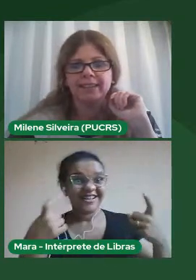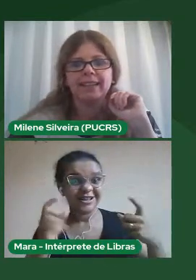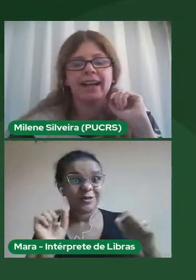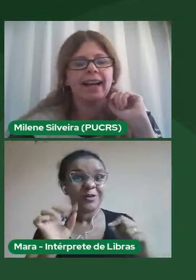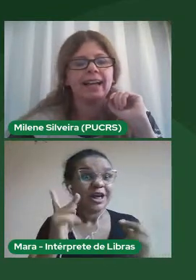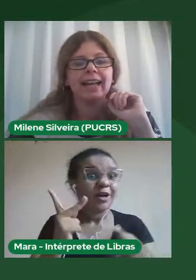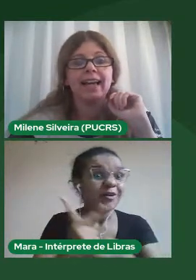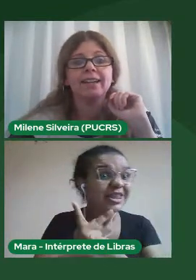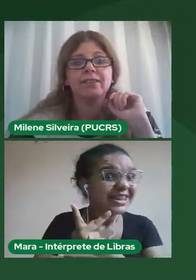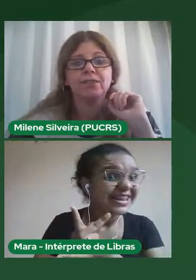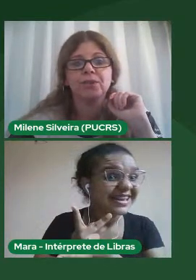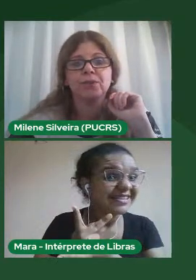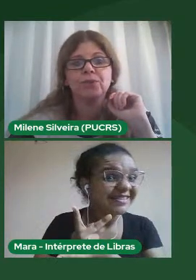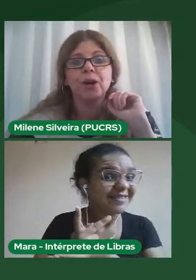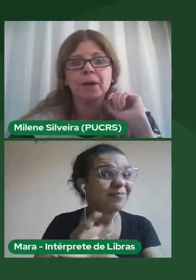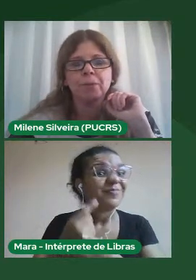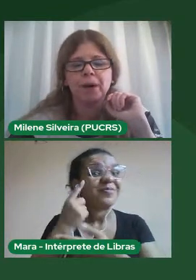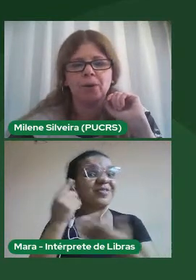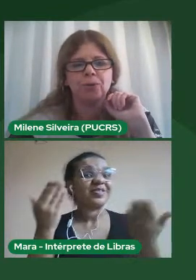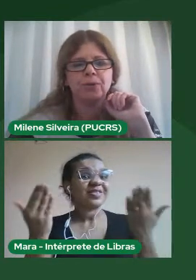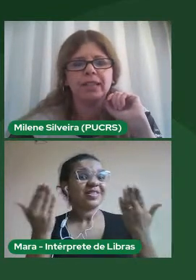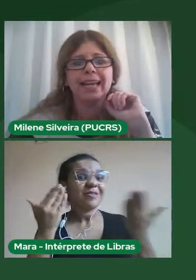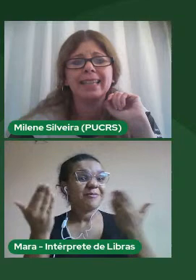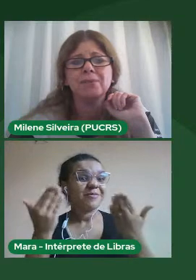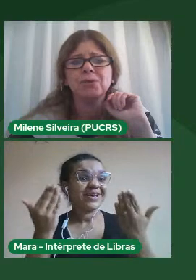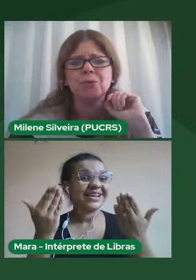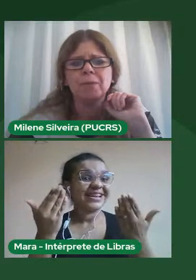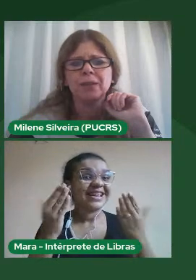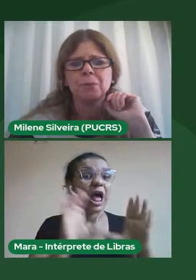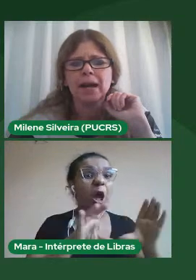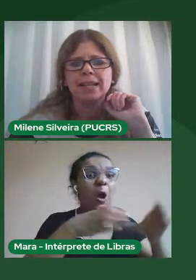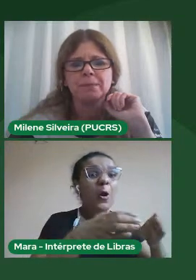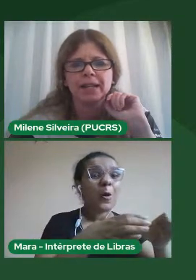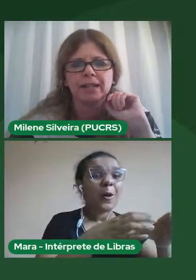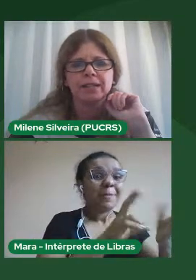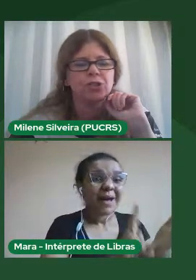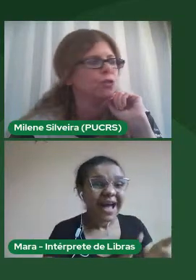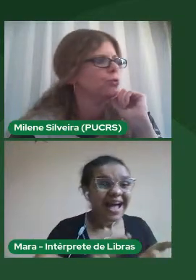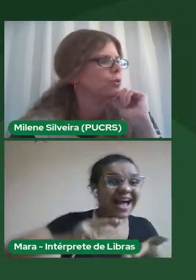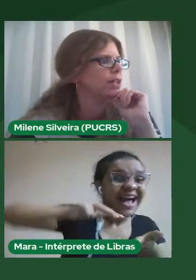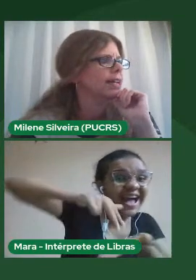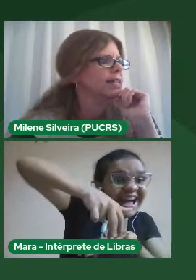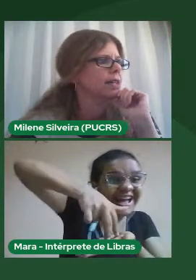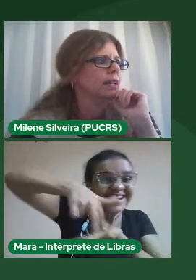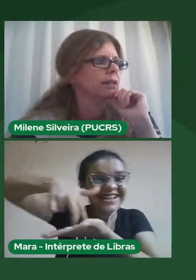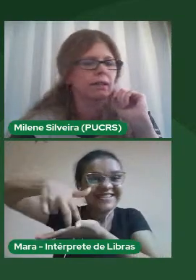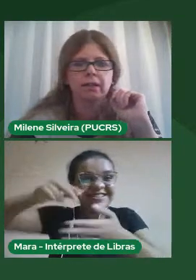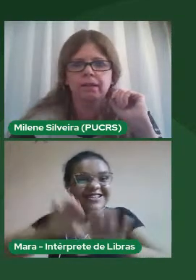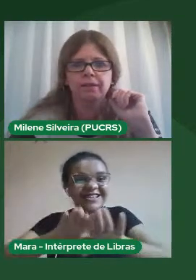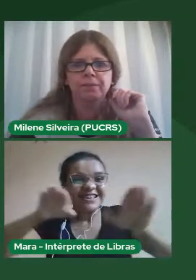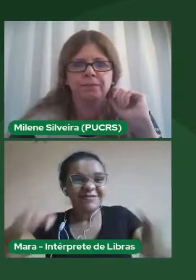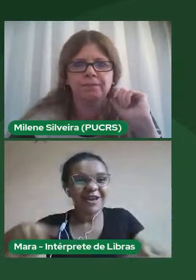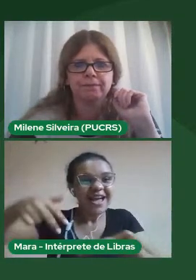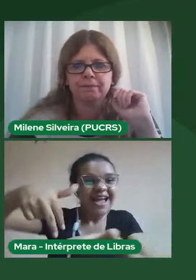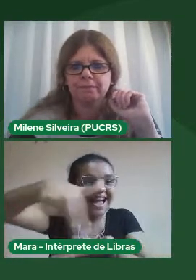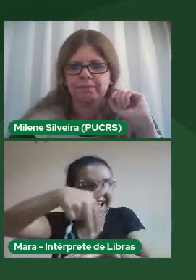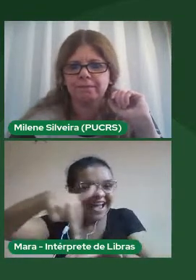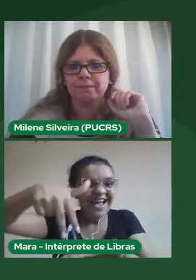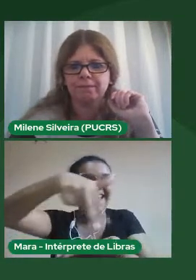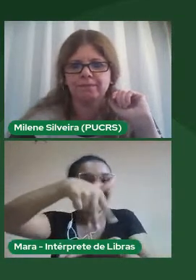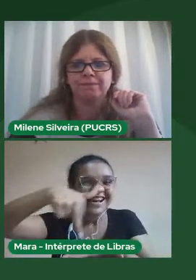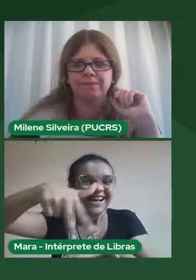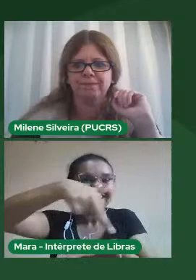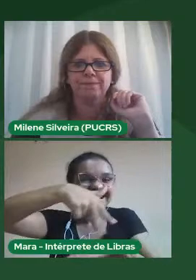Contarei. A galera foi para o palco. E aí temos um momento mais marcante do IHC.